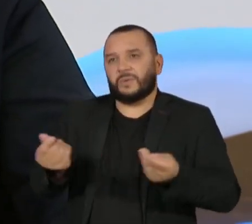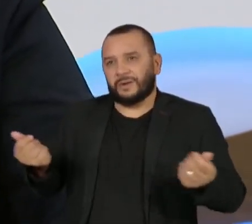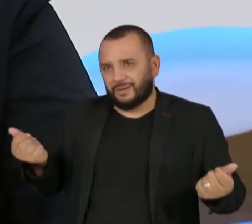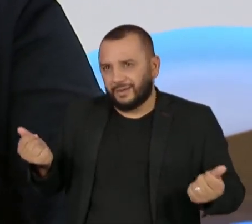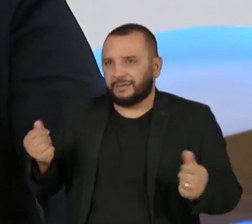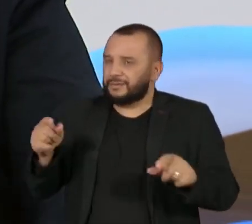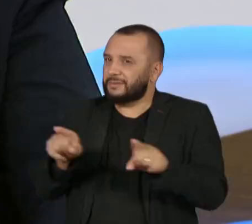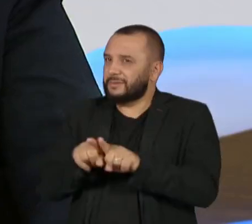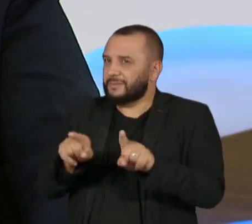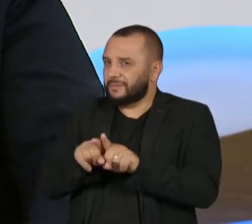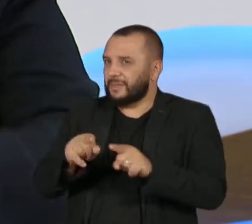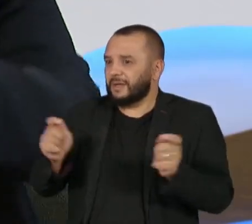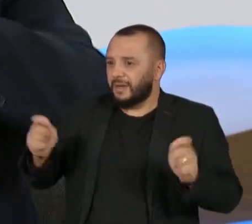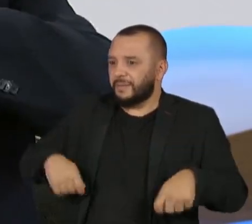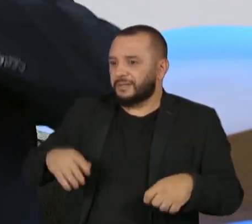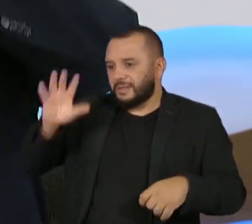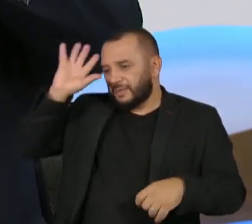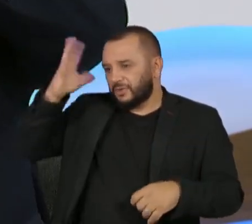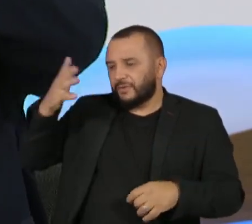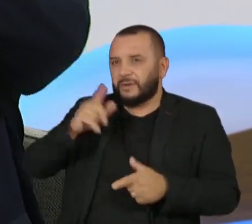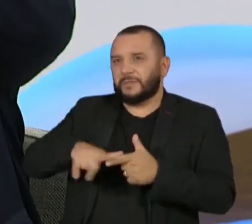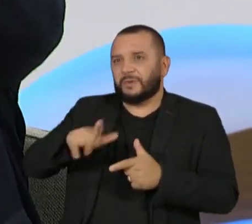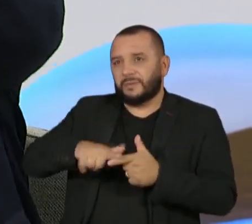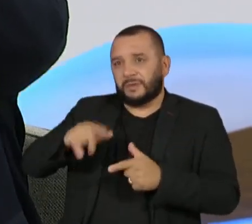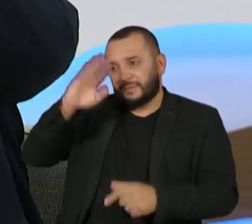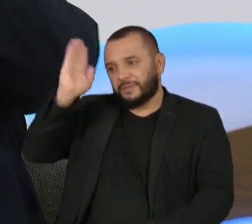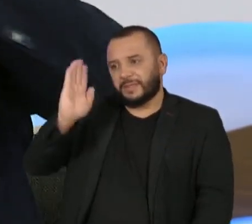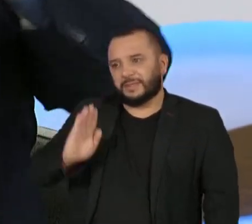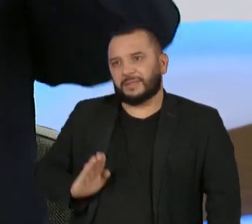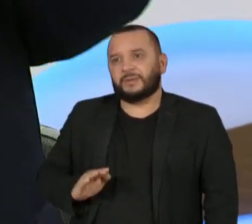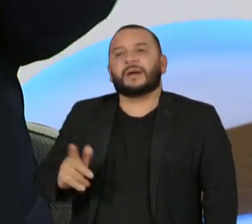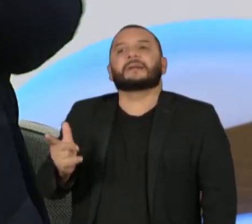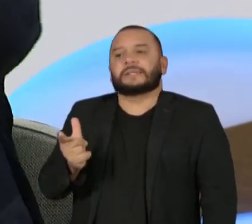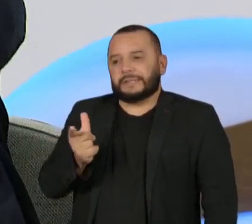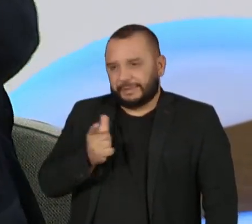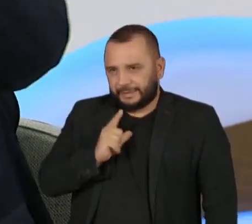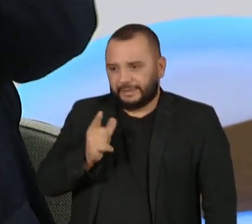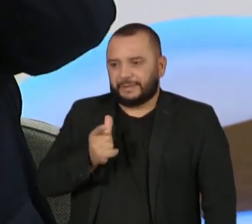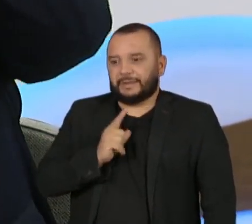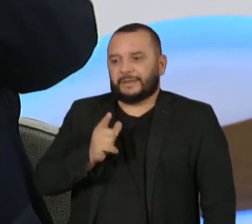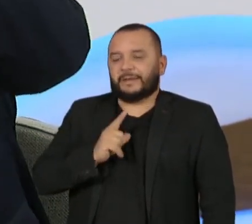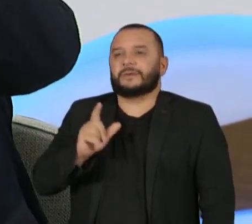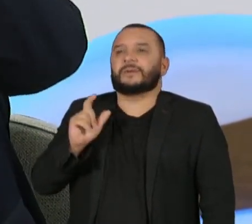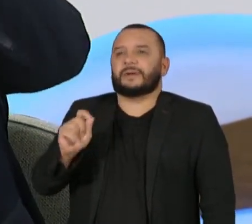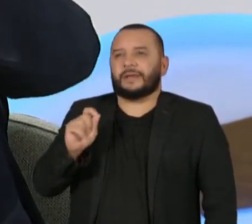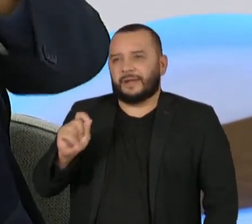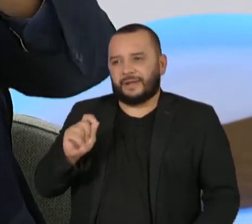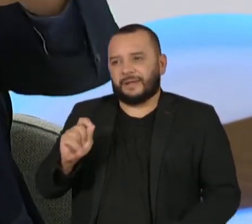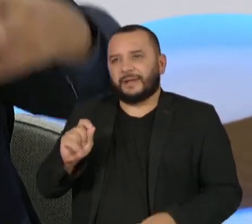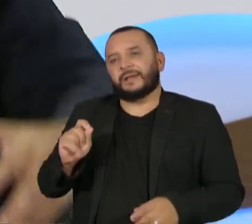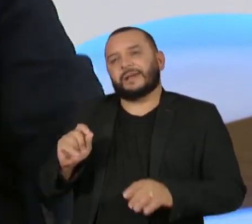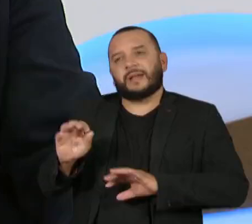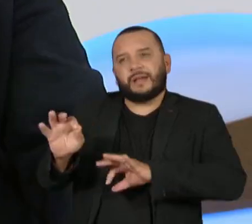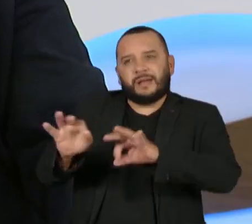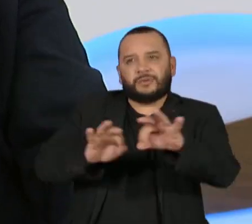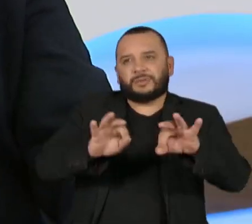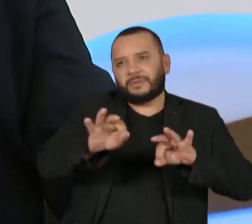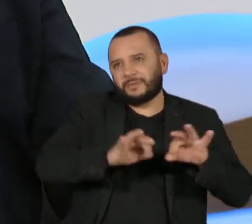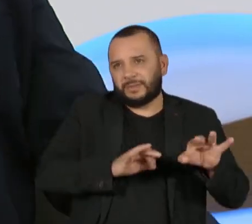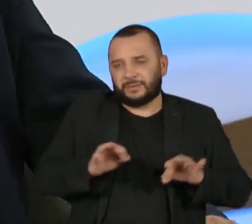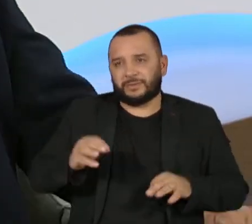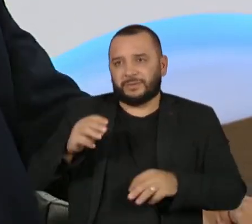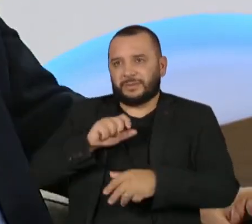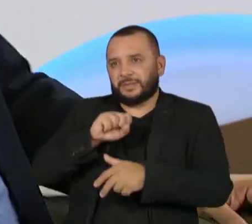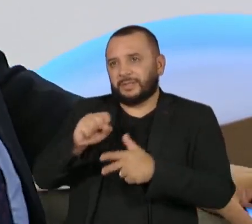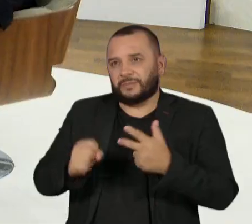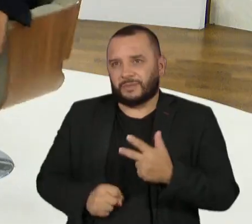sua capacidade de resolver os problemas nacionais. Aí a gente vai ter um reajustamento nessa dinâmica dialética entre os poderes do